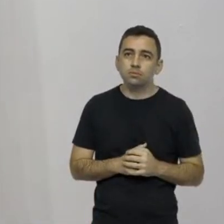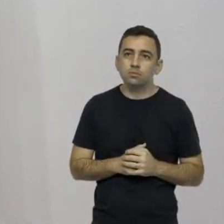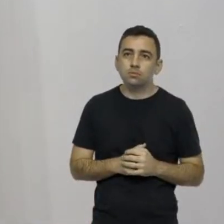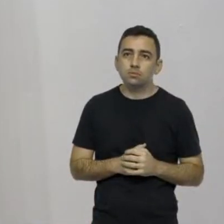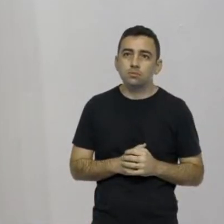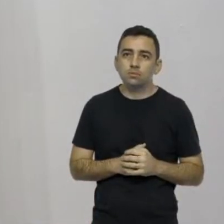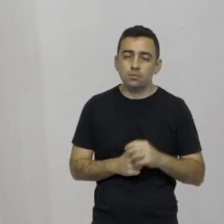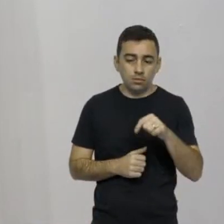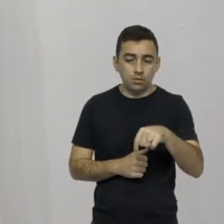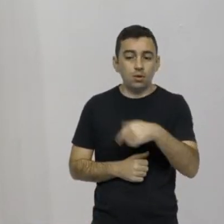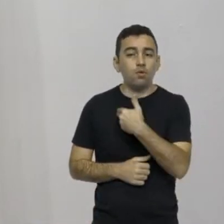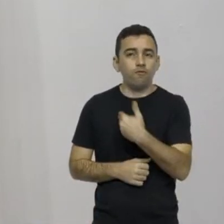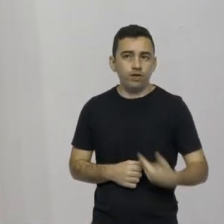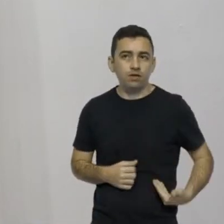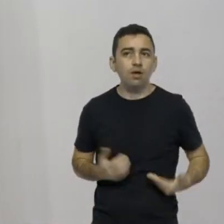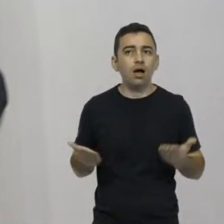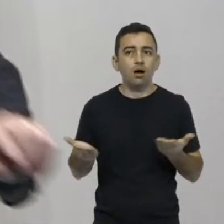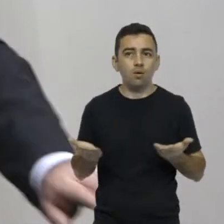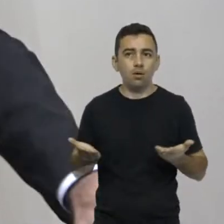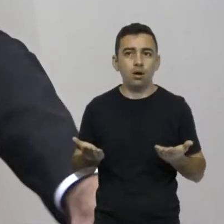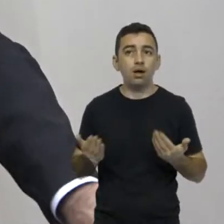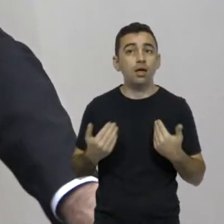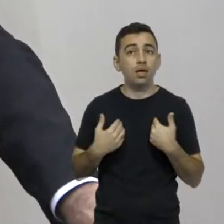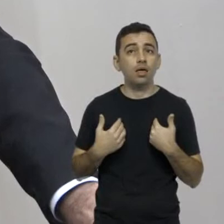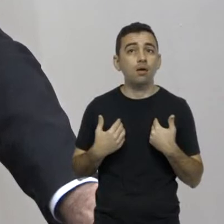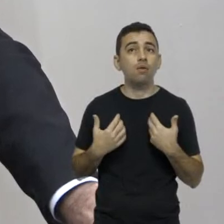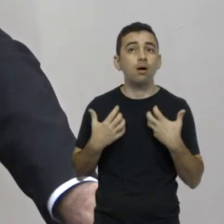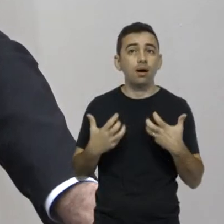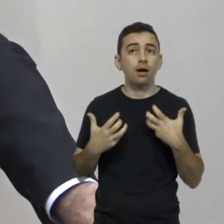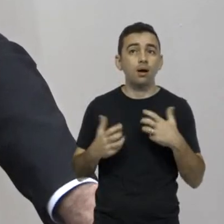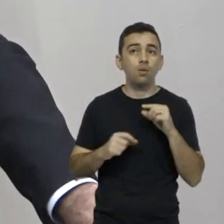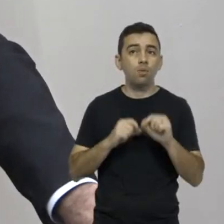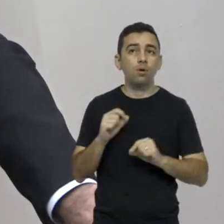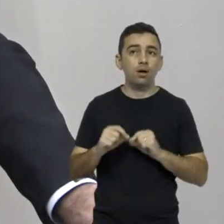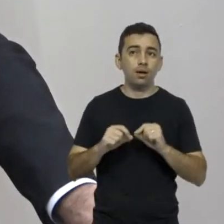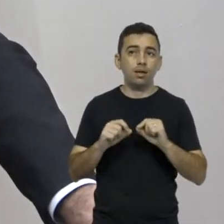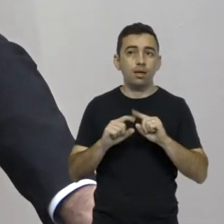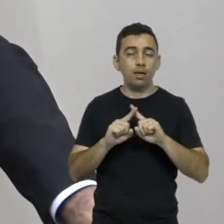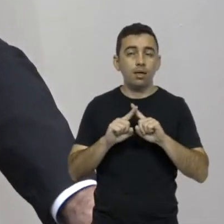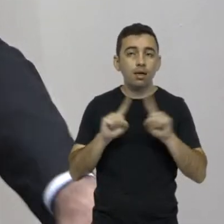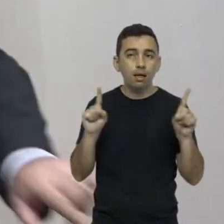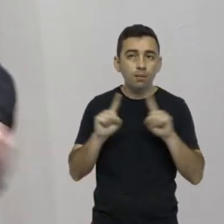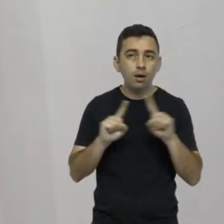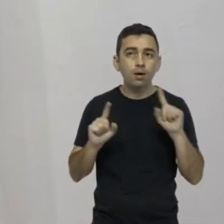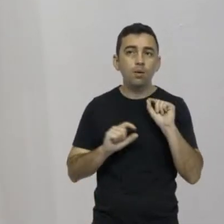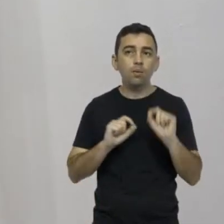deste governo. Eu quero reclamar